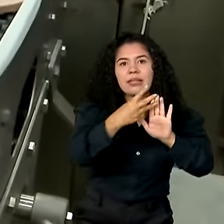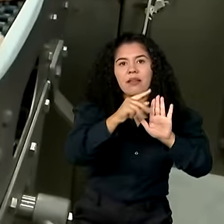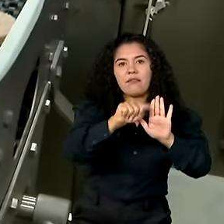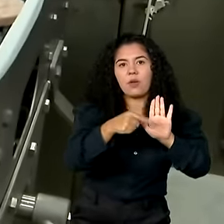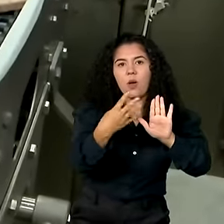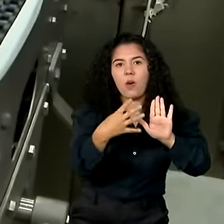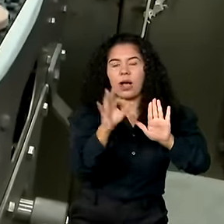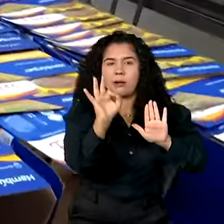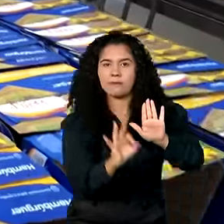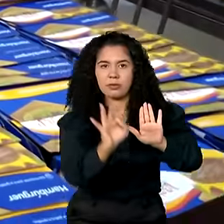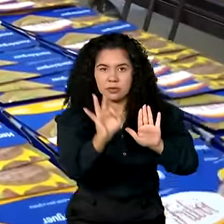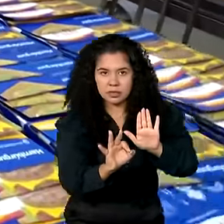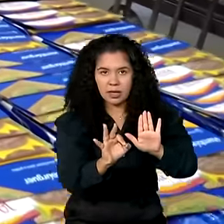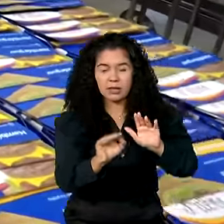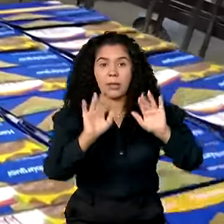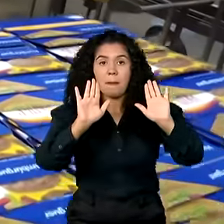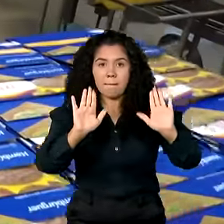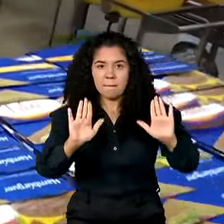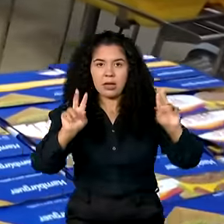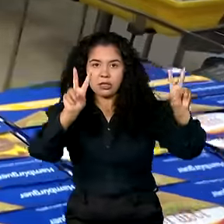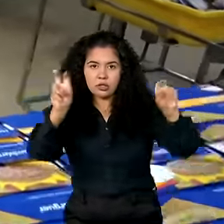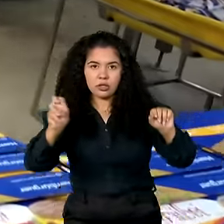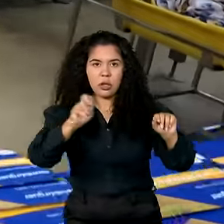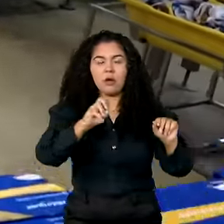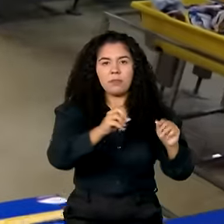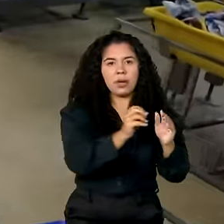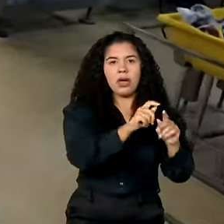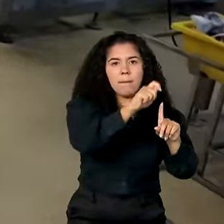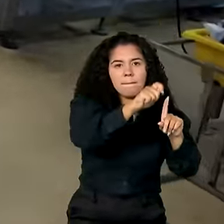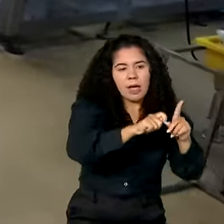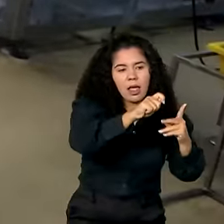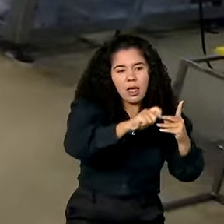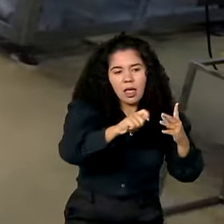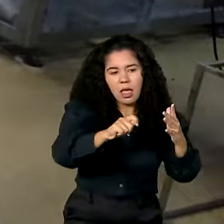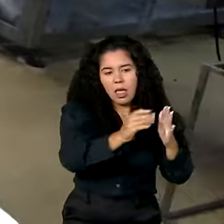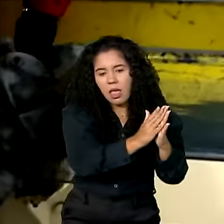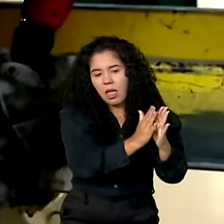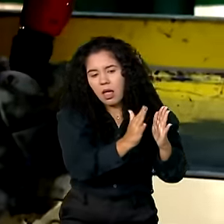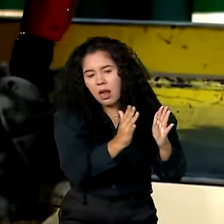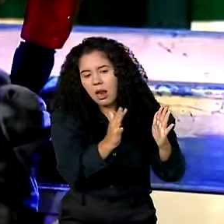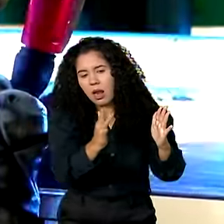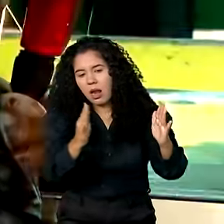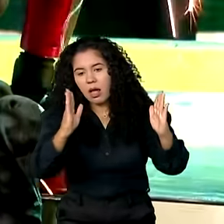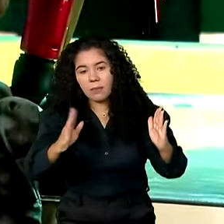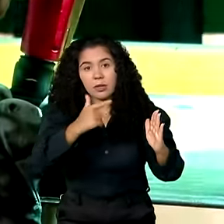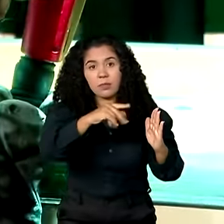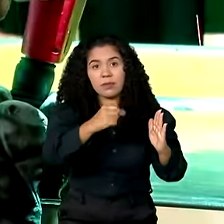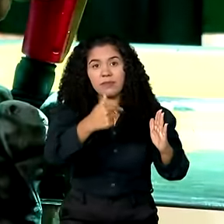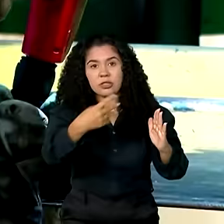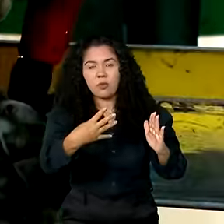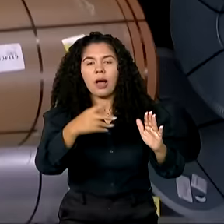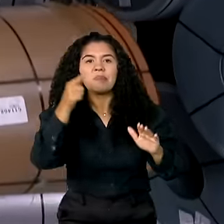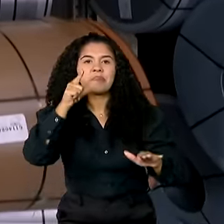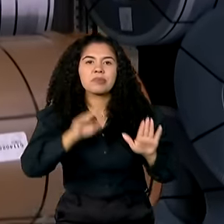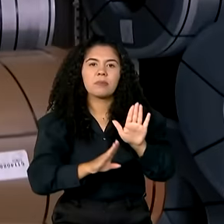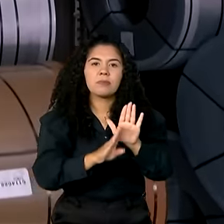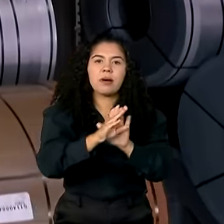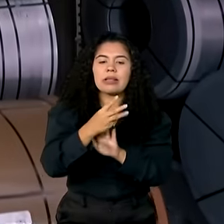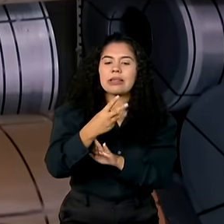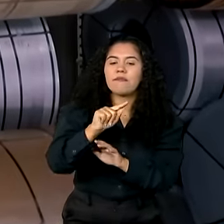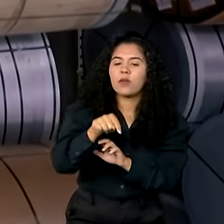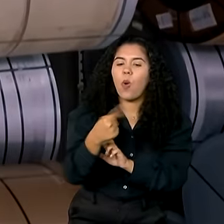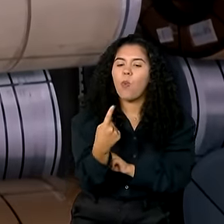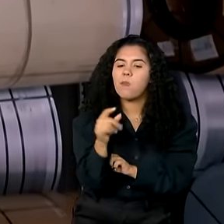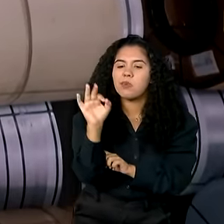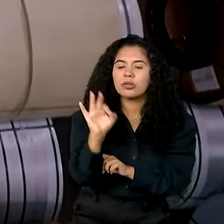3,4%. Já no acumulado dos 9 primeiros meses de 2024, a produção industrial aumentou